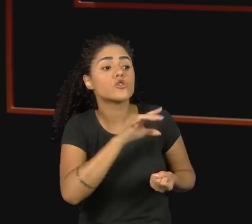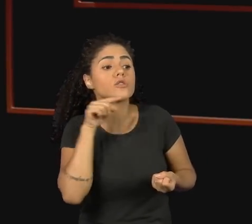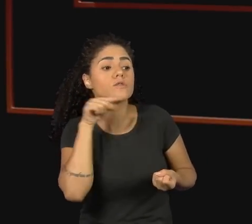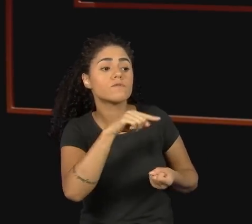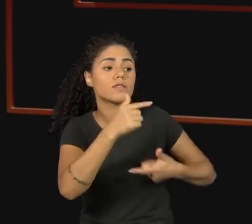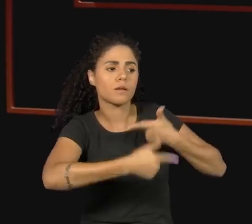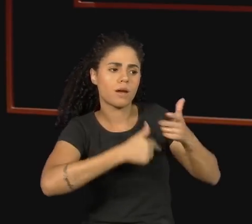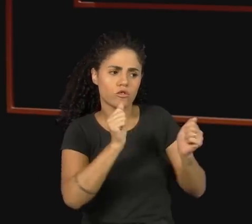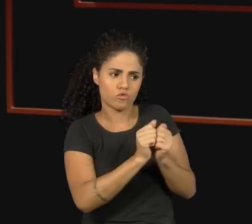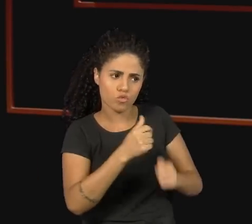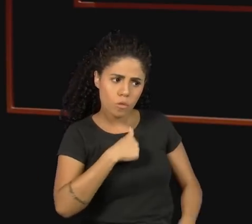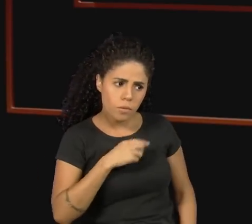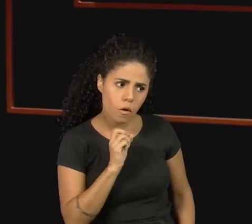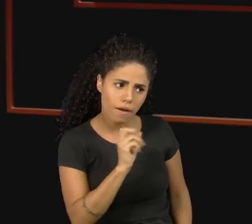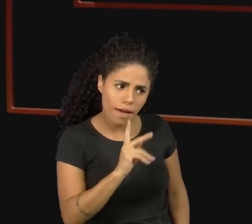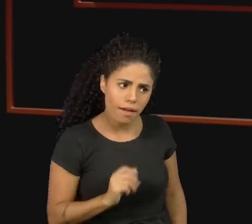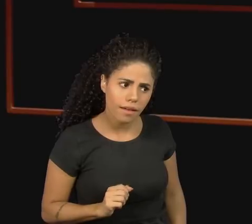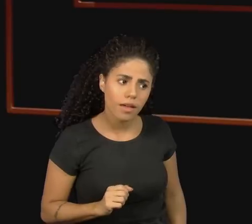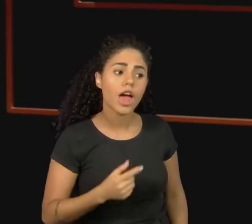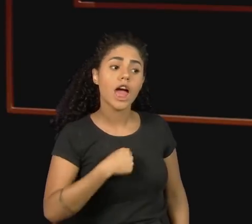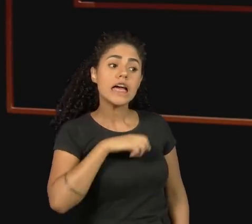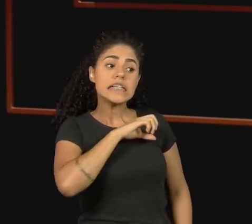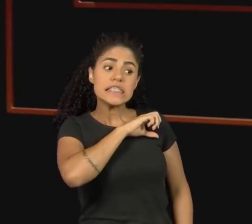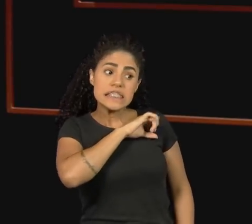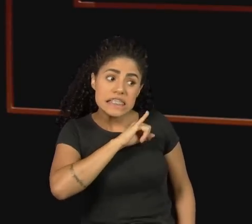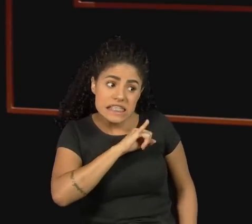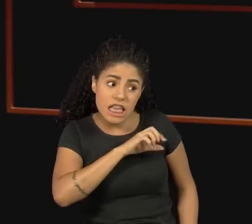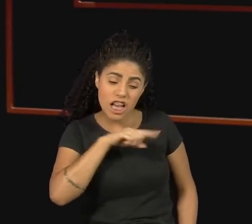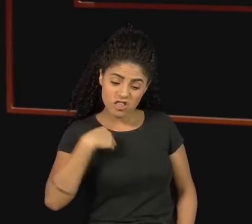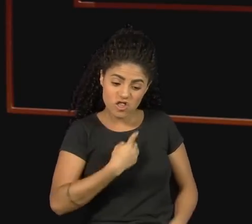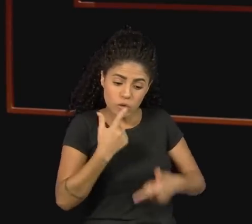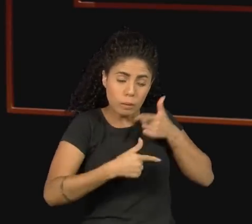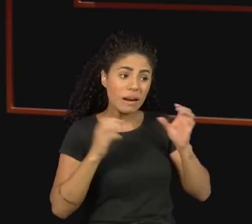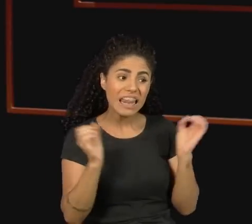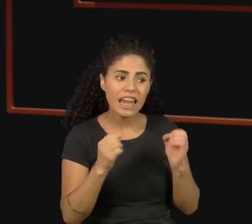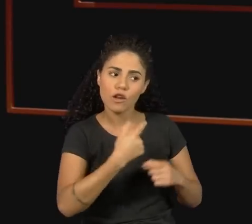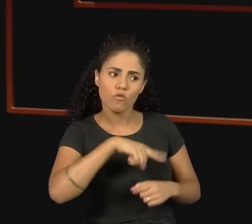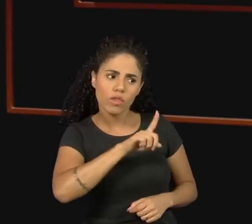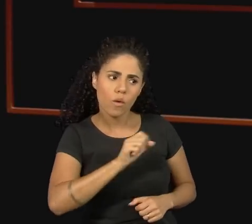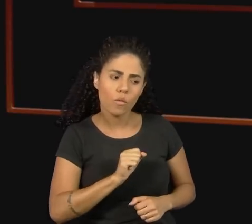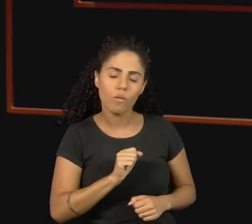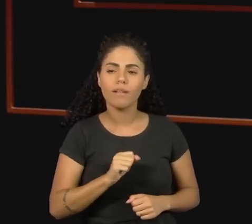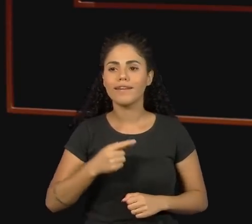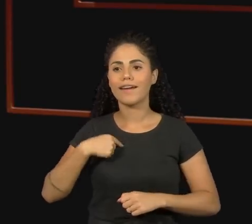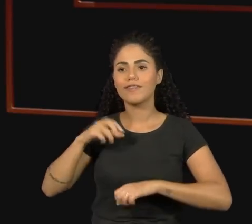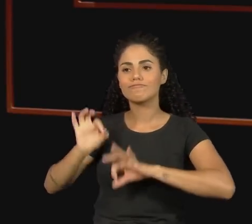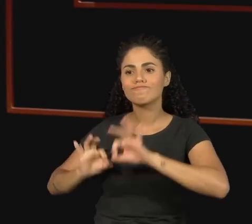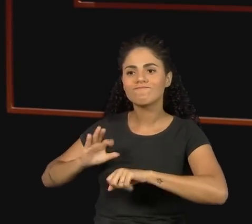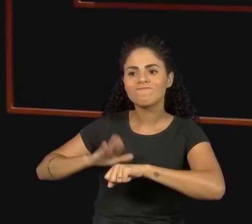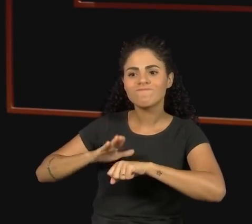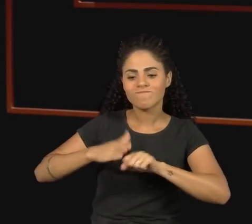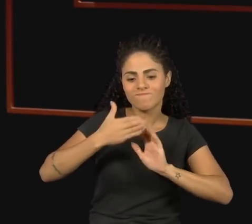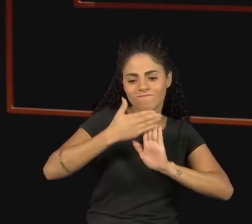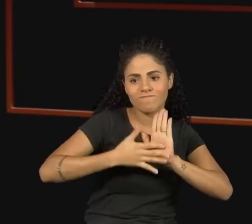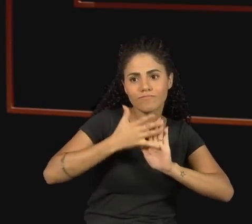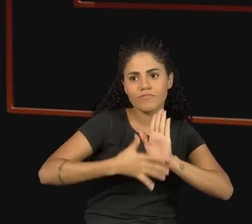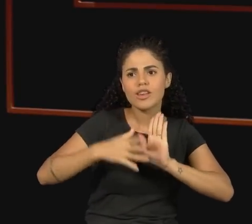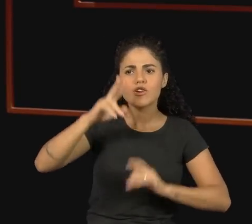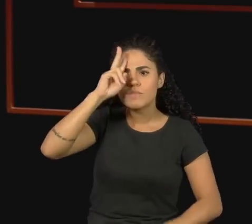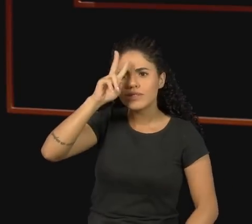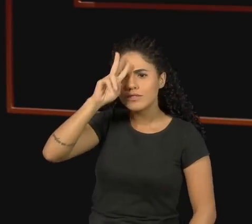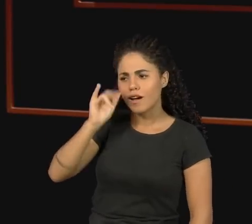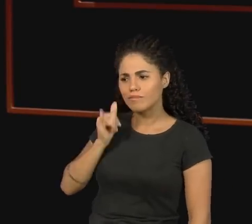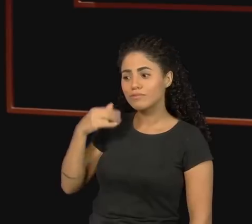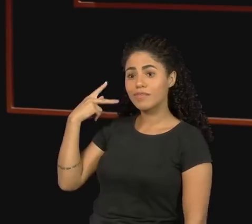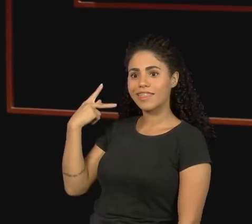fizer um trabalho. Eu não vou, se a gente não... A gente precisa fazer. E aí eu roteirizei, por causa de umas histórias da